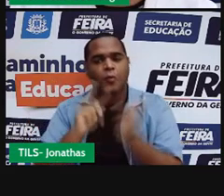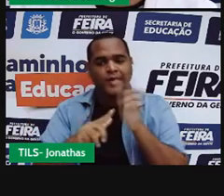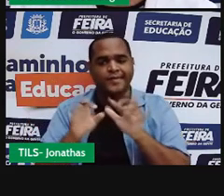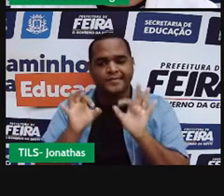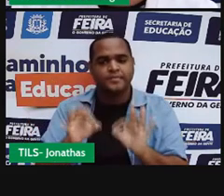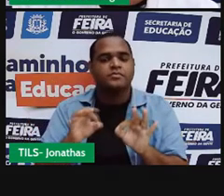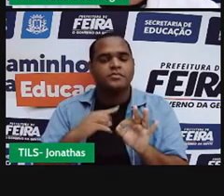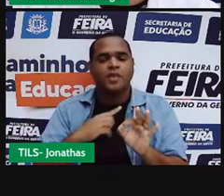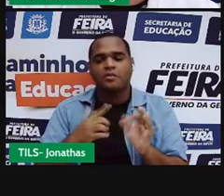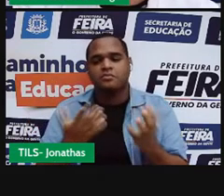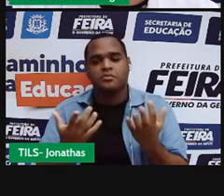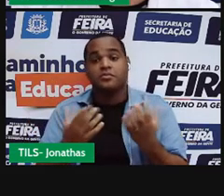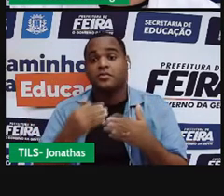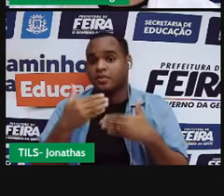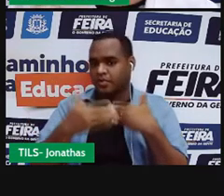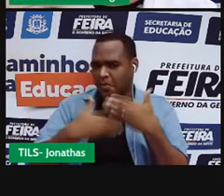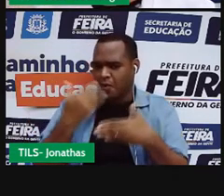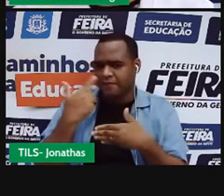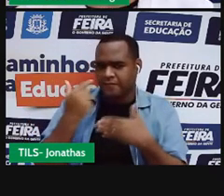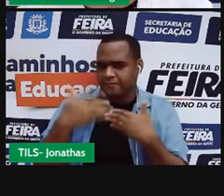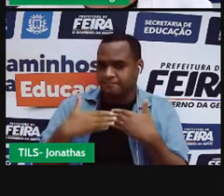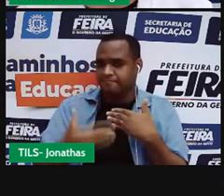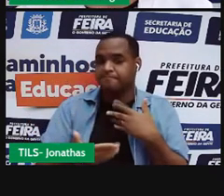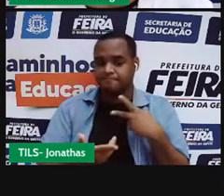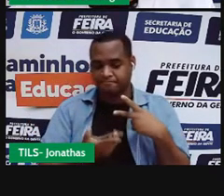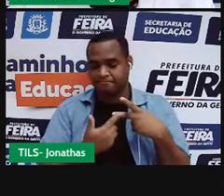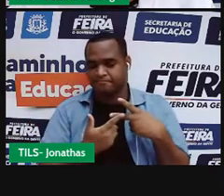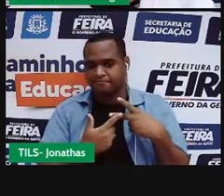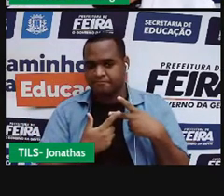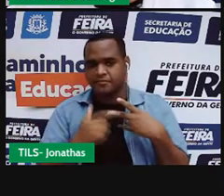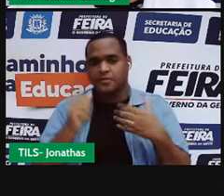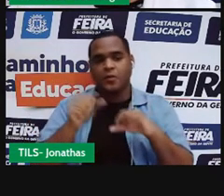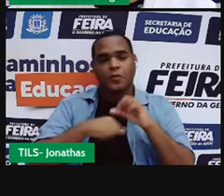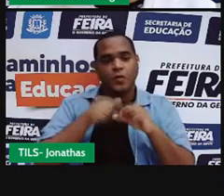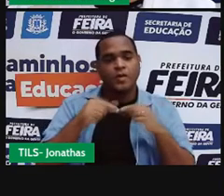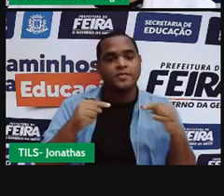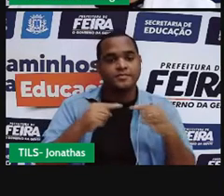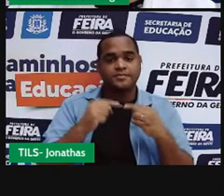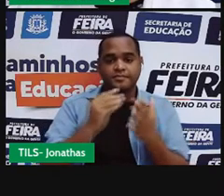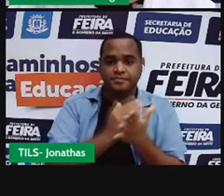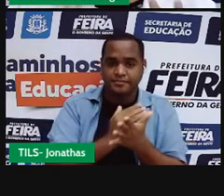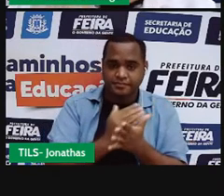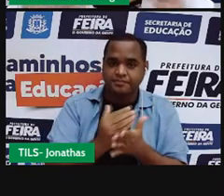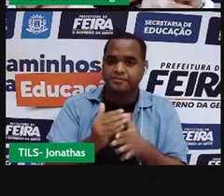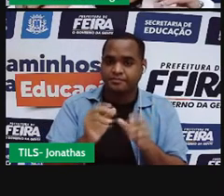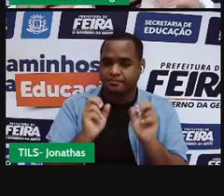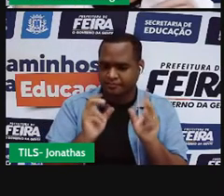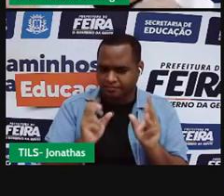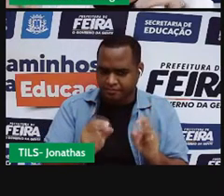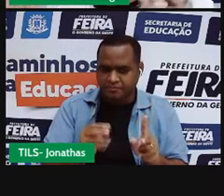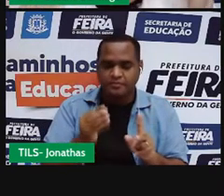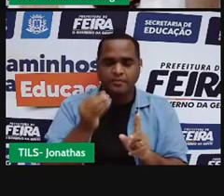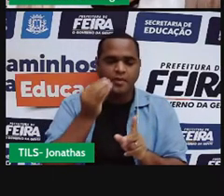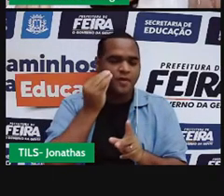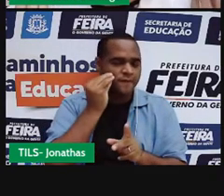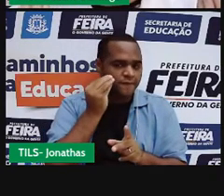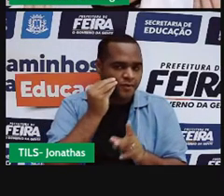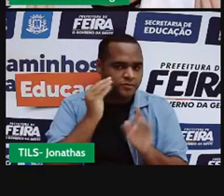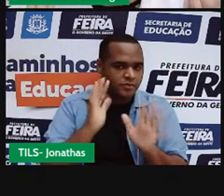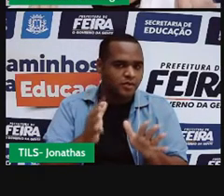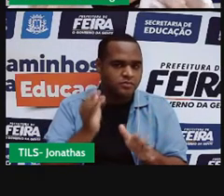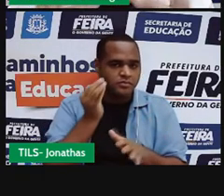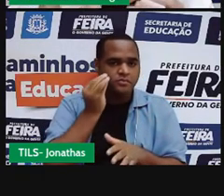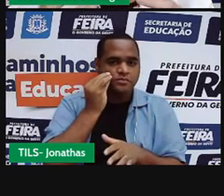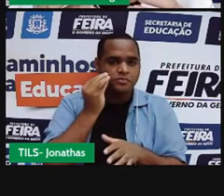partir daí, a gente vai para o segundo estágio, que é quando a vacina ela já tem, a gente chama meio de protótipo